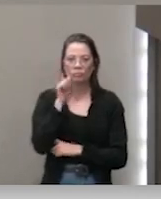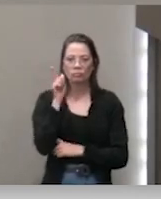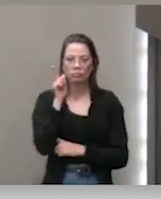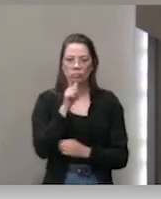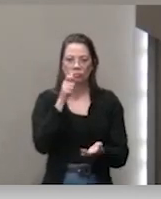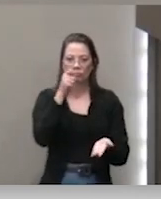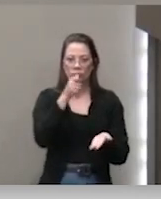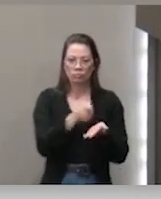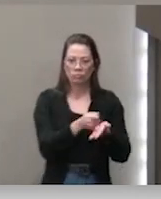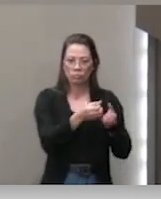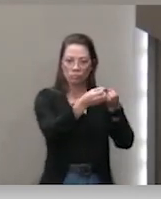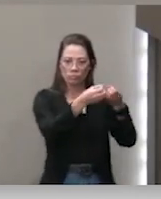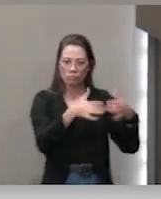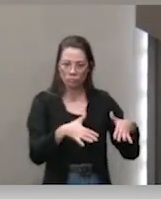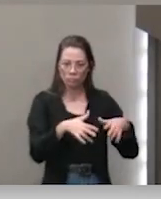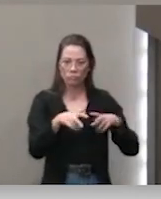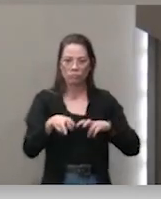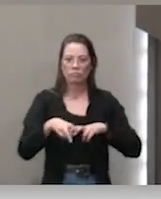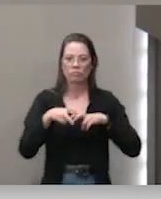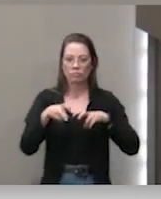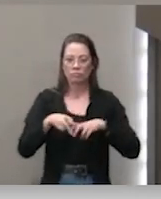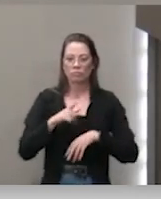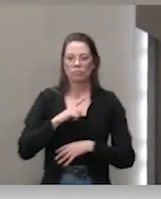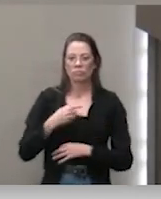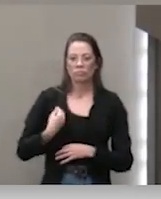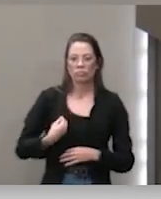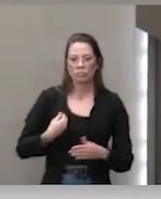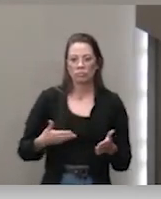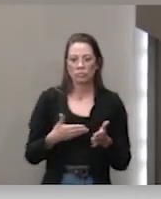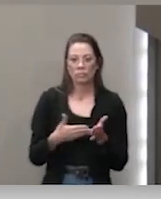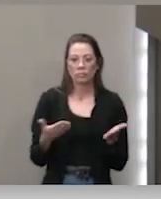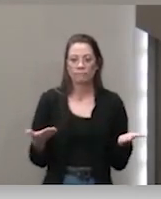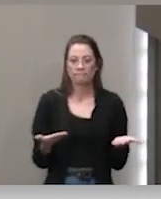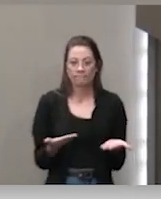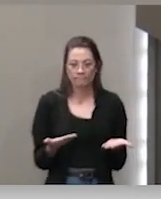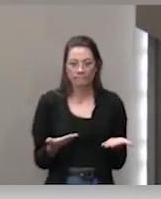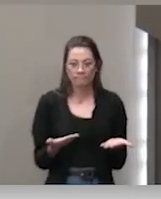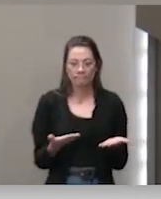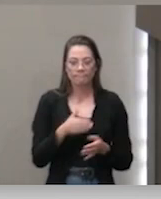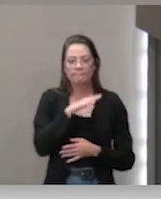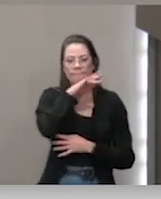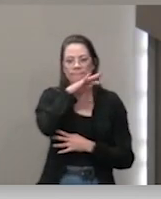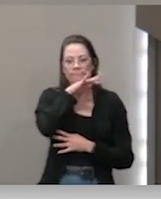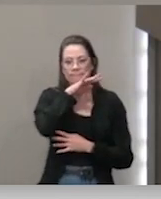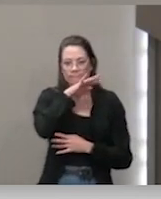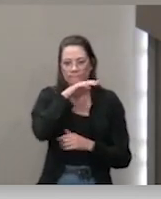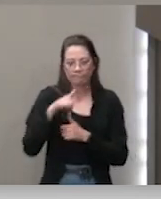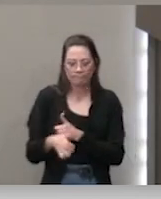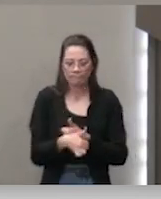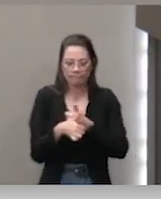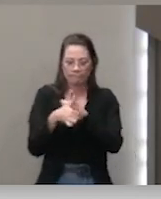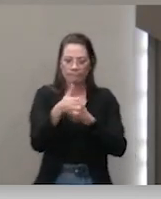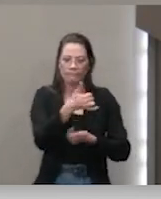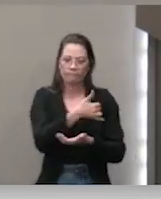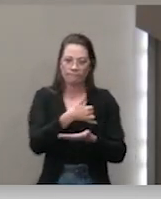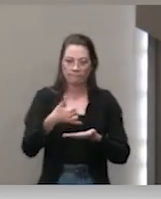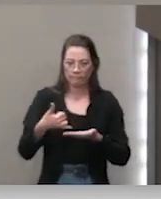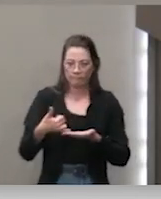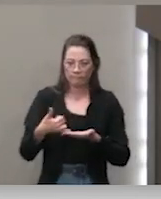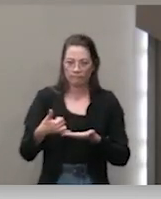os prejuízos que os agricultores tiveram até hoje com a péssima qualidade das estradas do meio